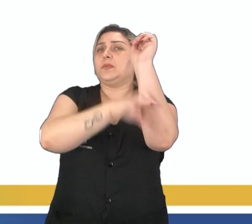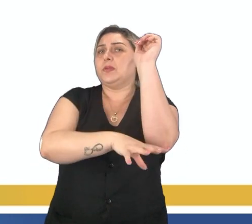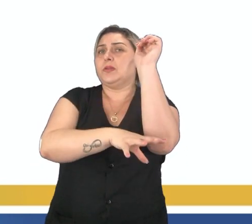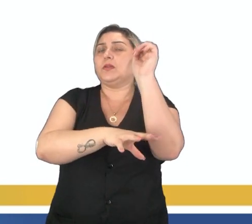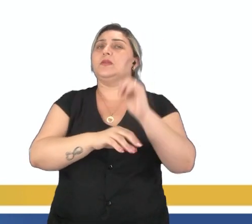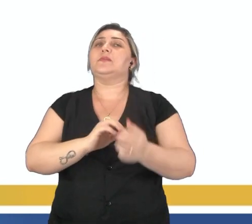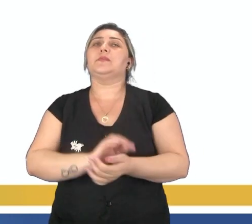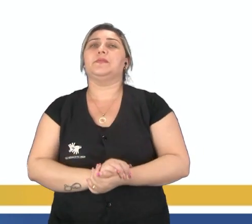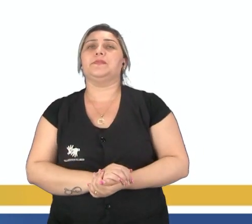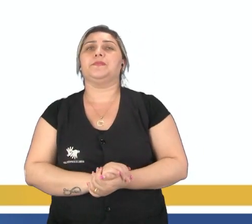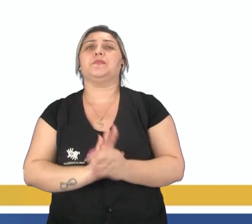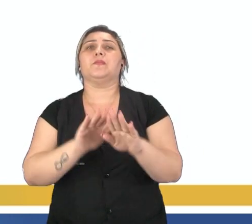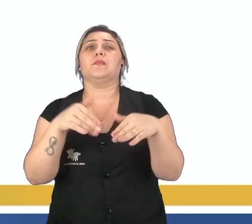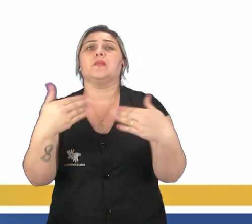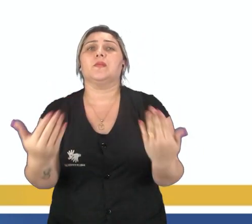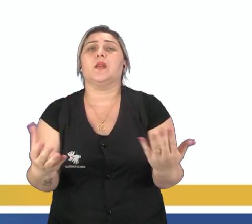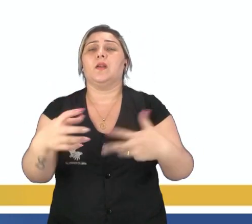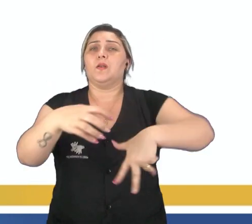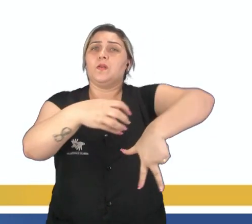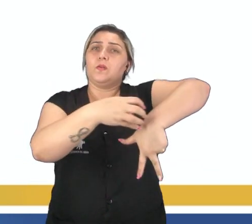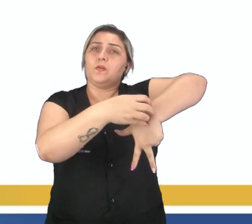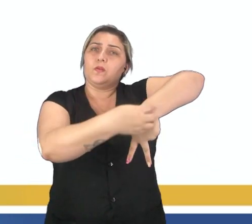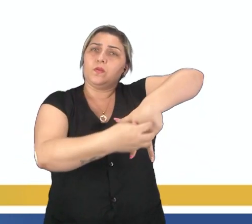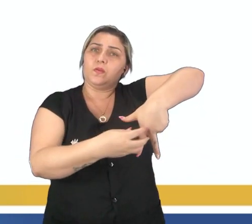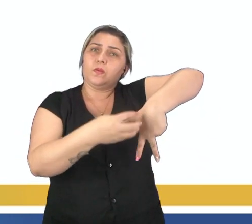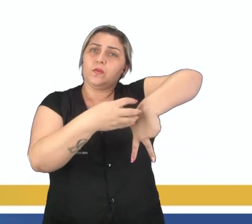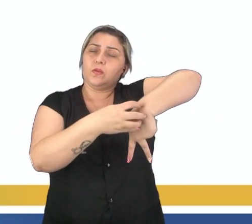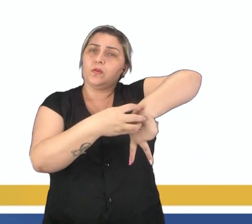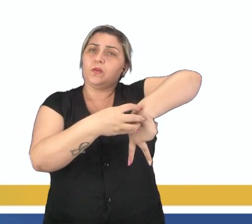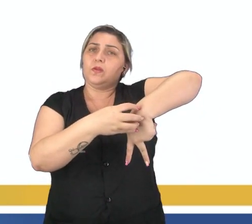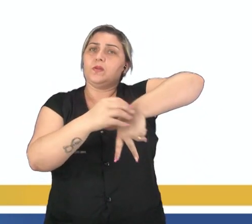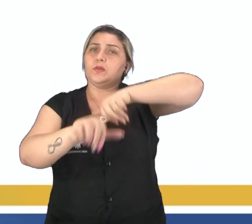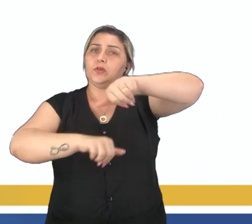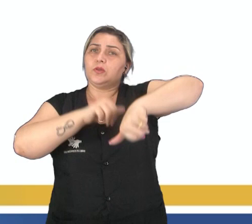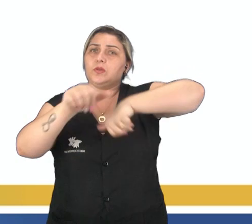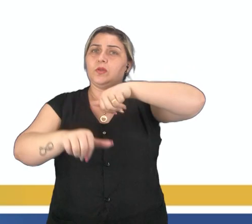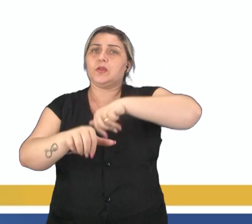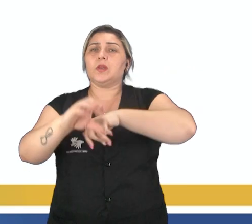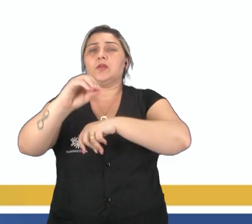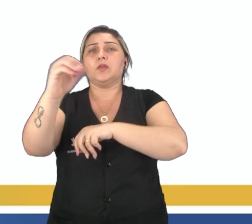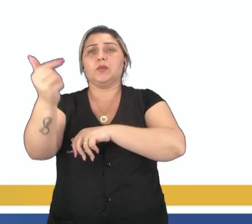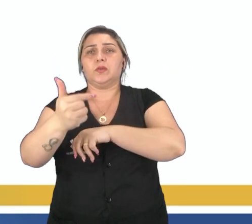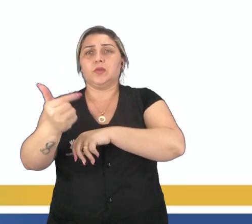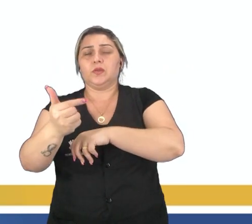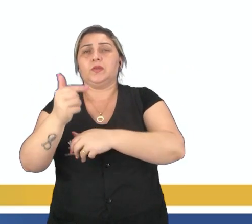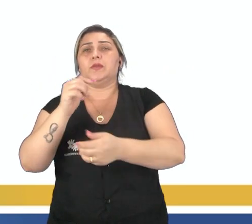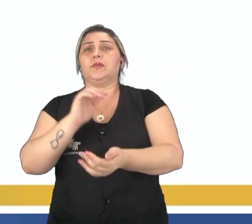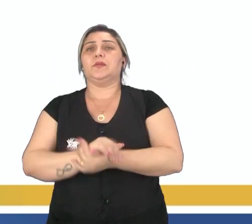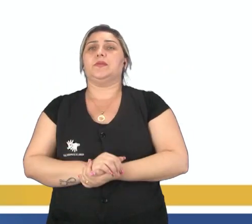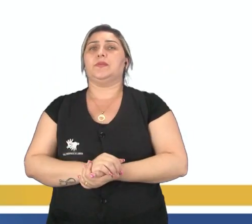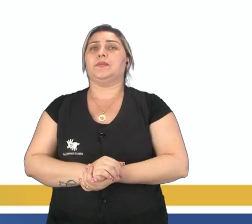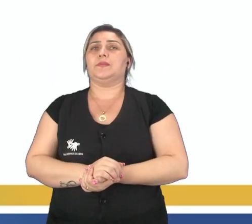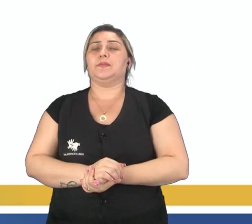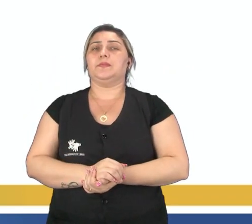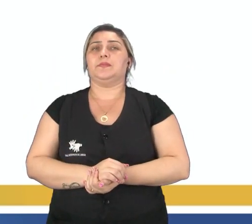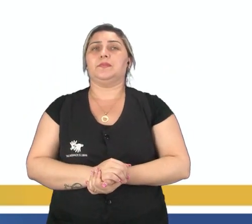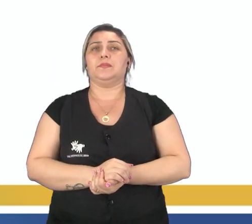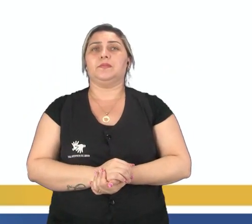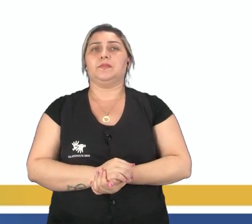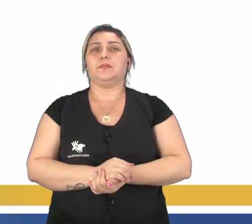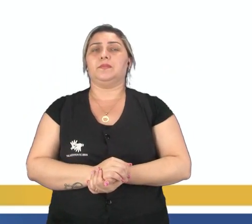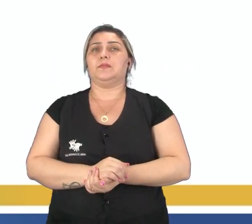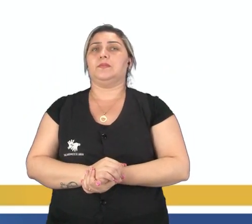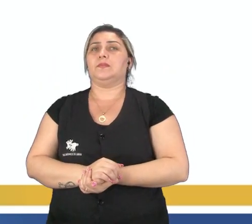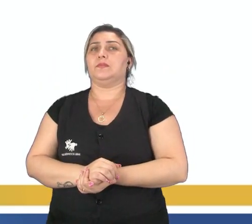Nesse caso, qual é o órgão que está mais relacionado com as nossas trocas gasosas, onde acontece, inclusive, vou dar uma dica, o processo